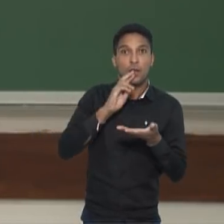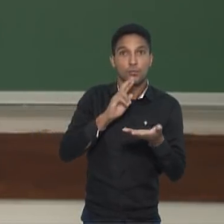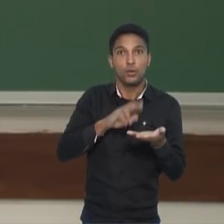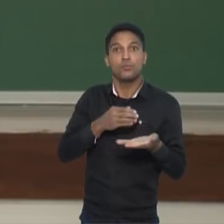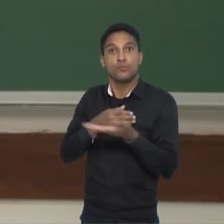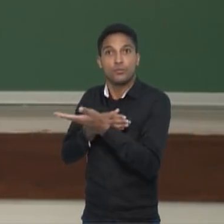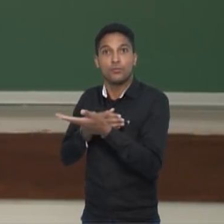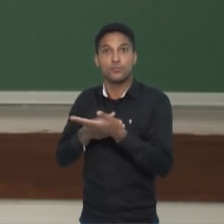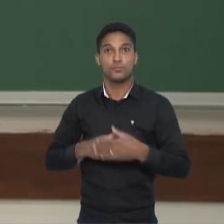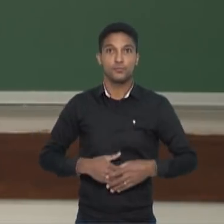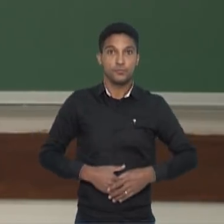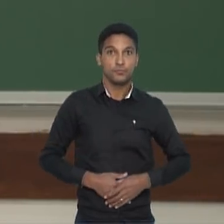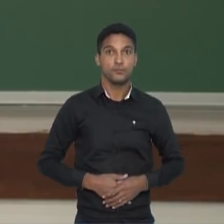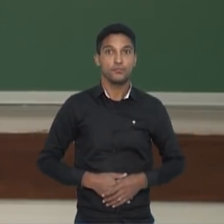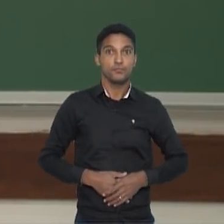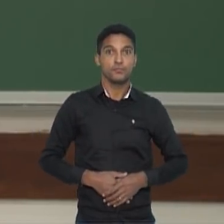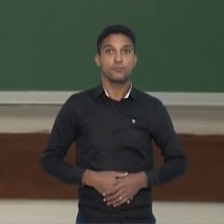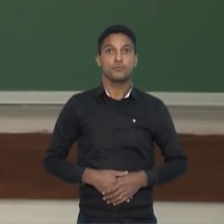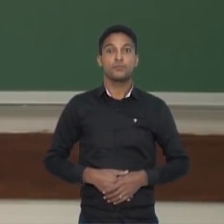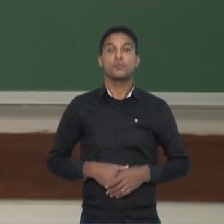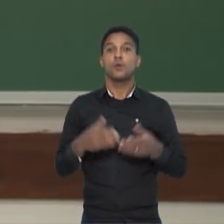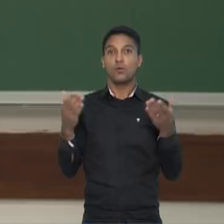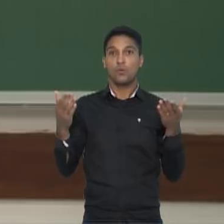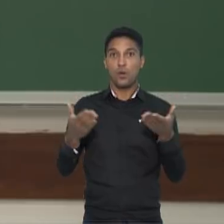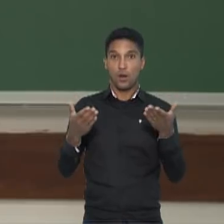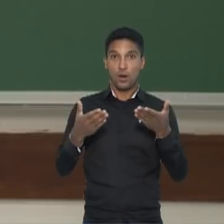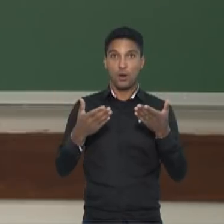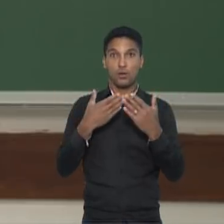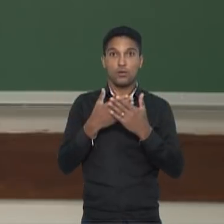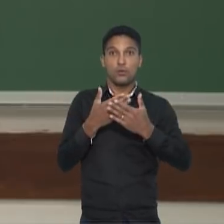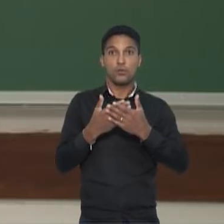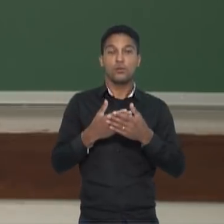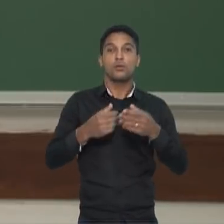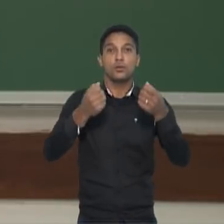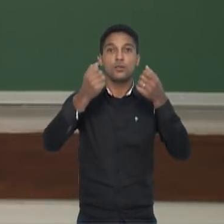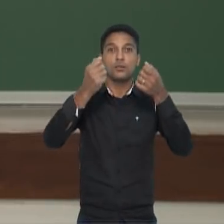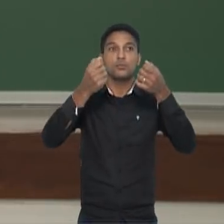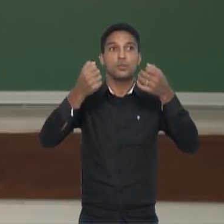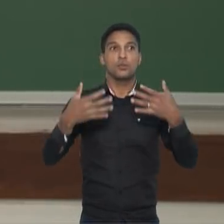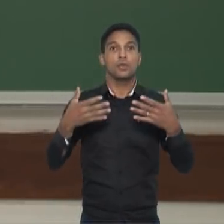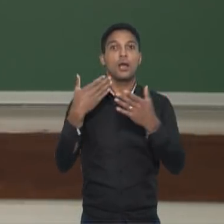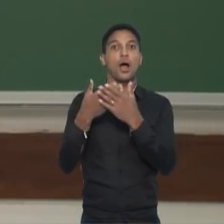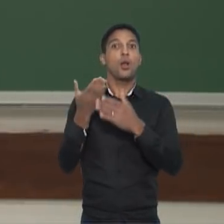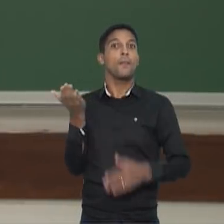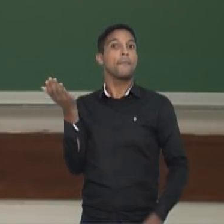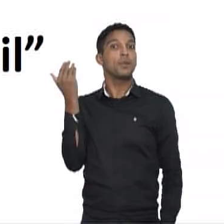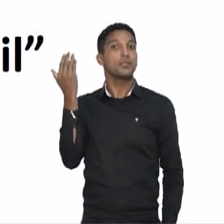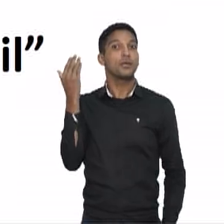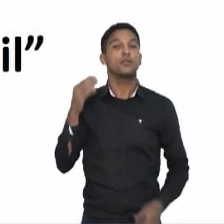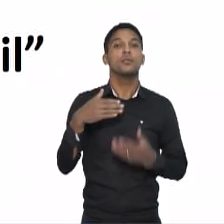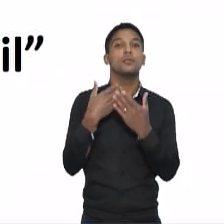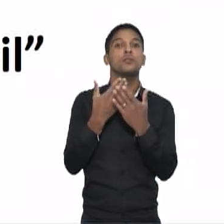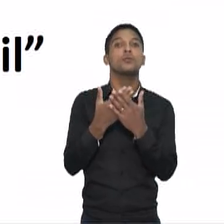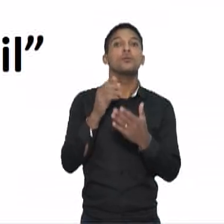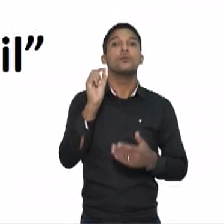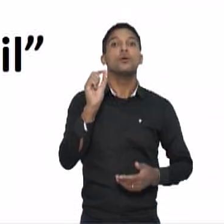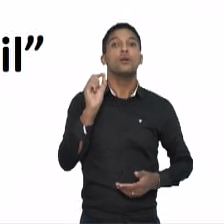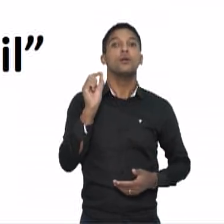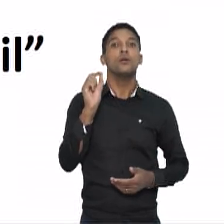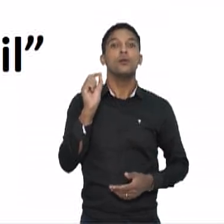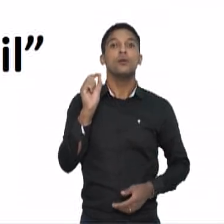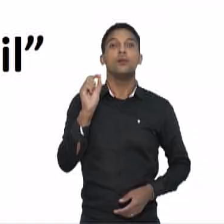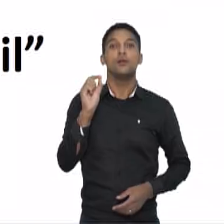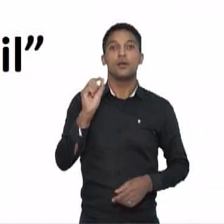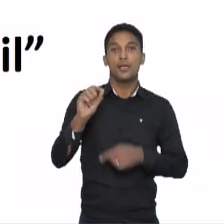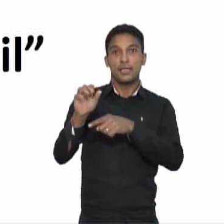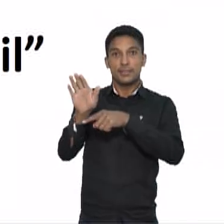hoje. Antes, né, relembrar um pouco da aula anterior. A gente estava falando bastante do